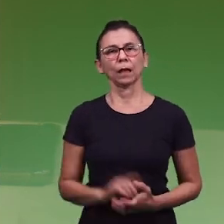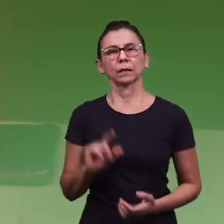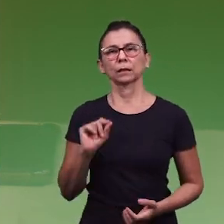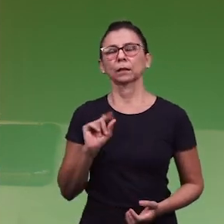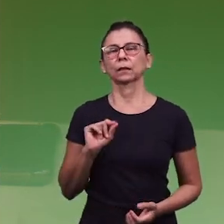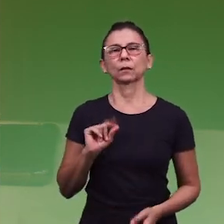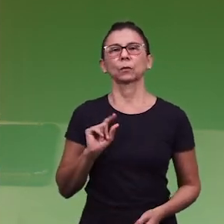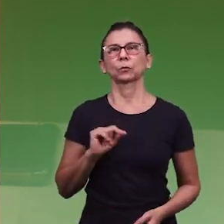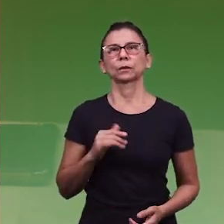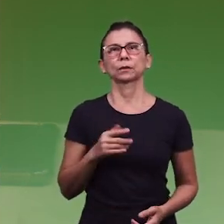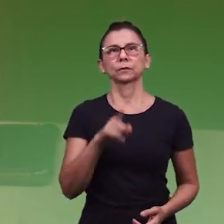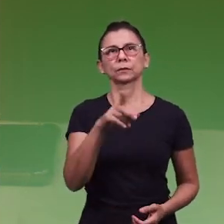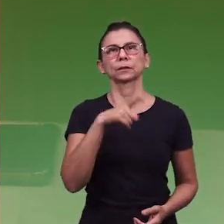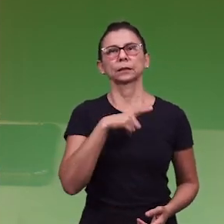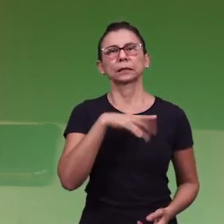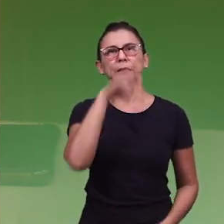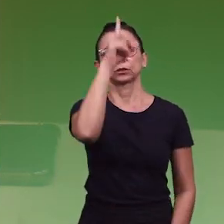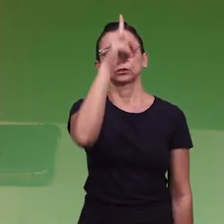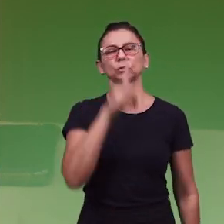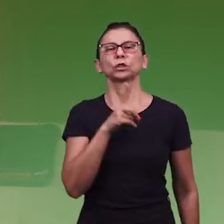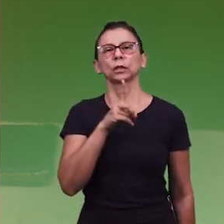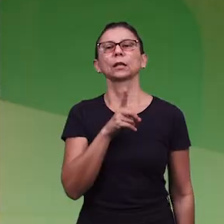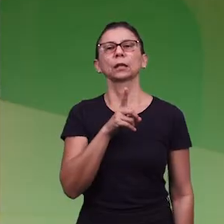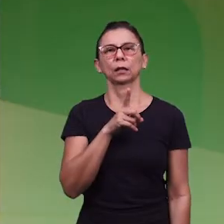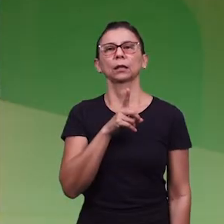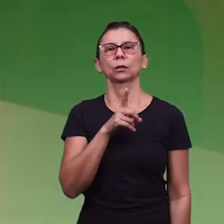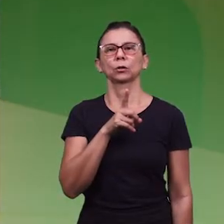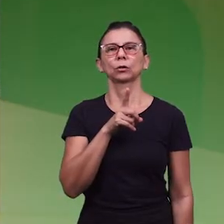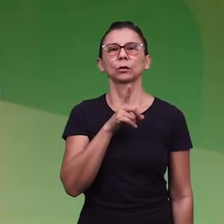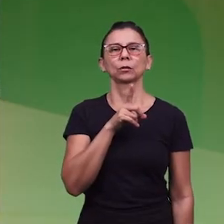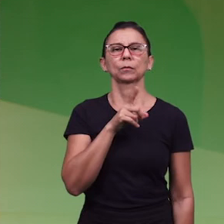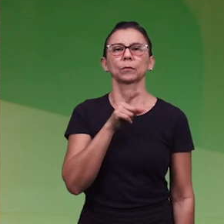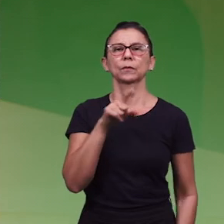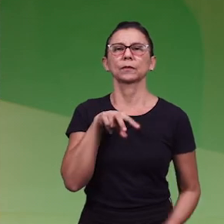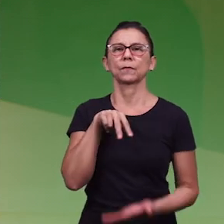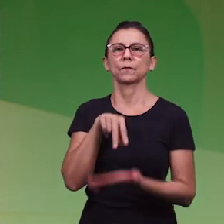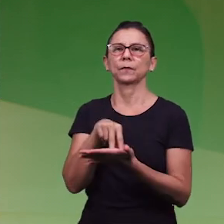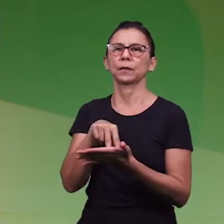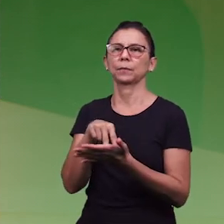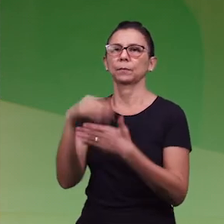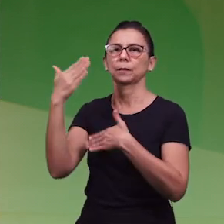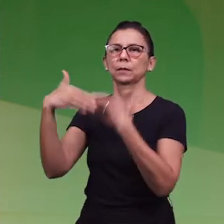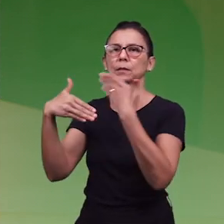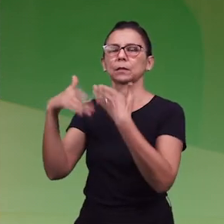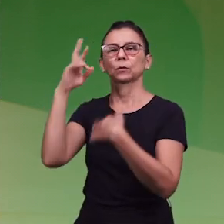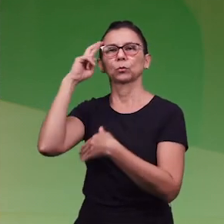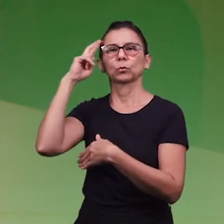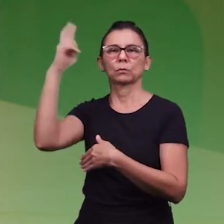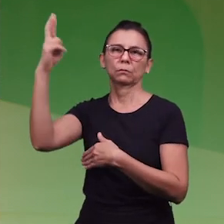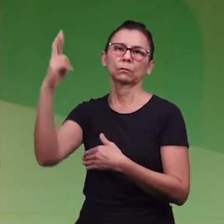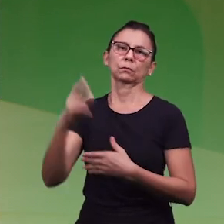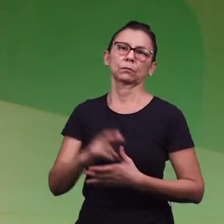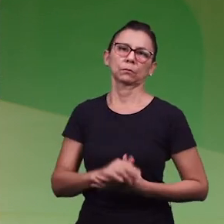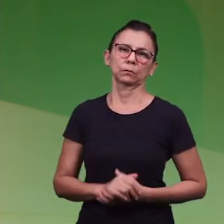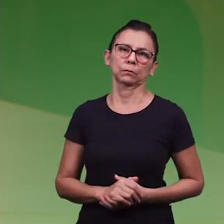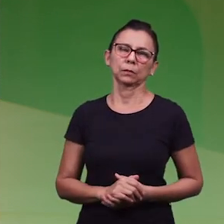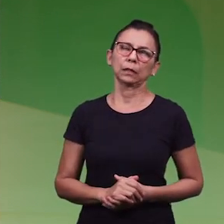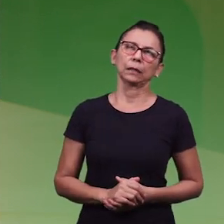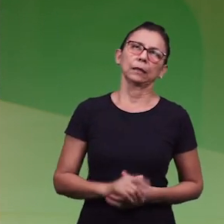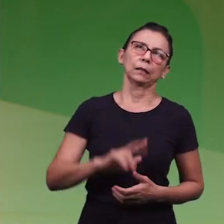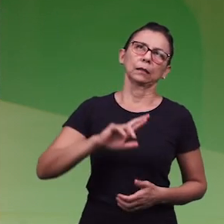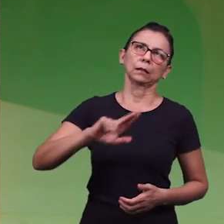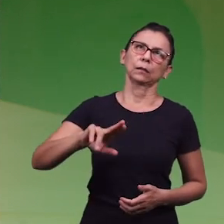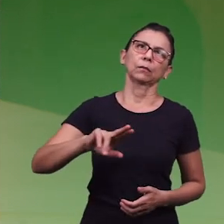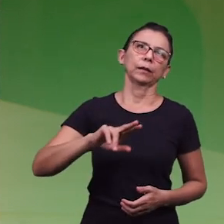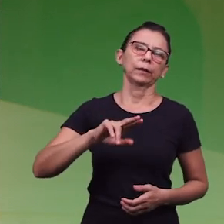permissão para que o homem viva na presença do Senhor. Ou seja, não é um